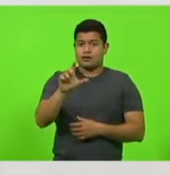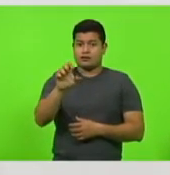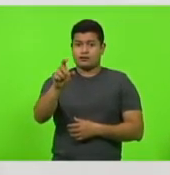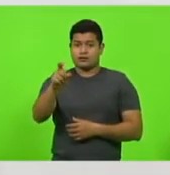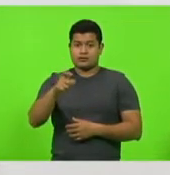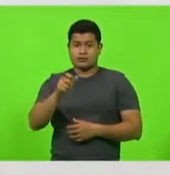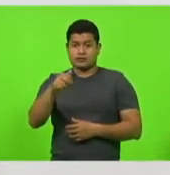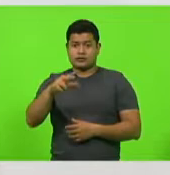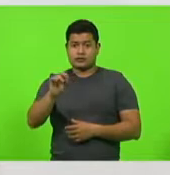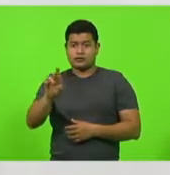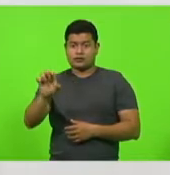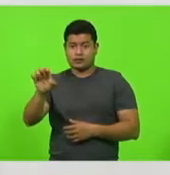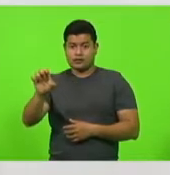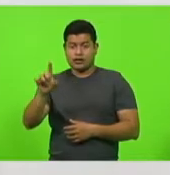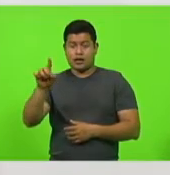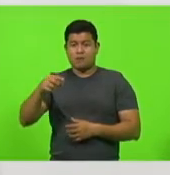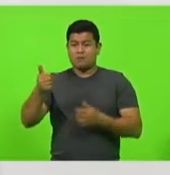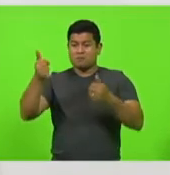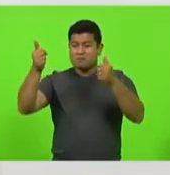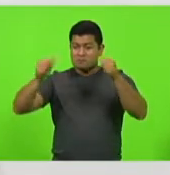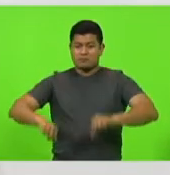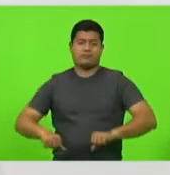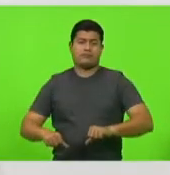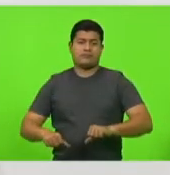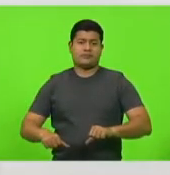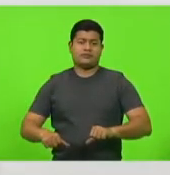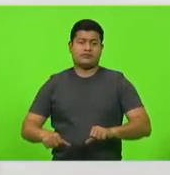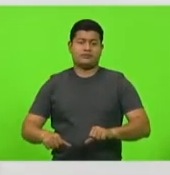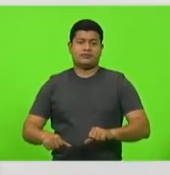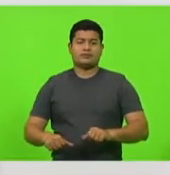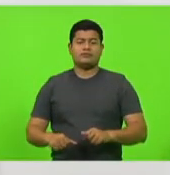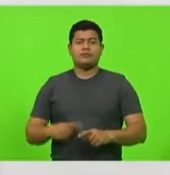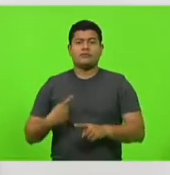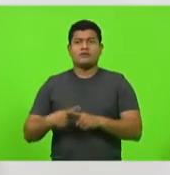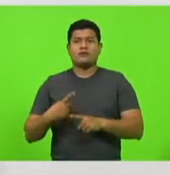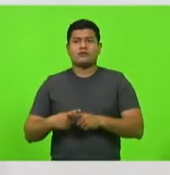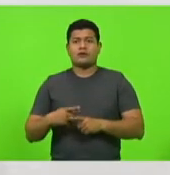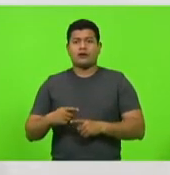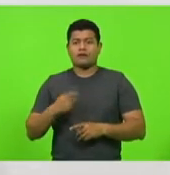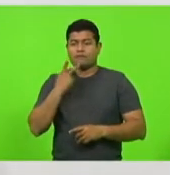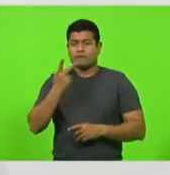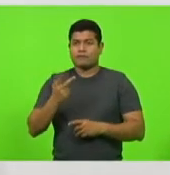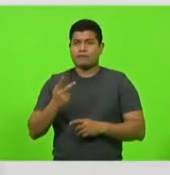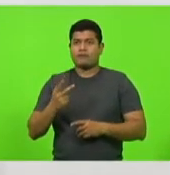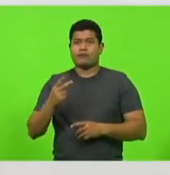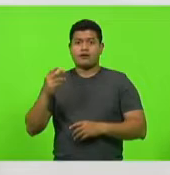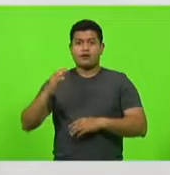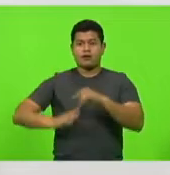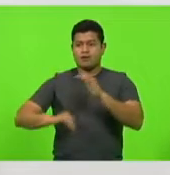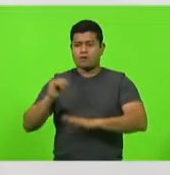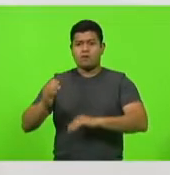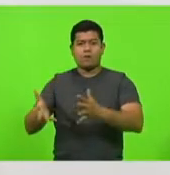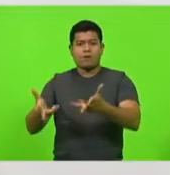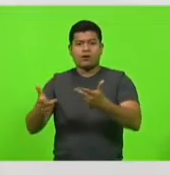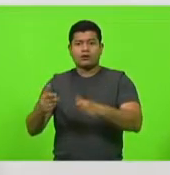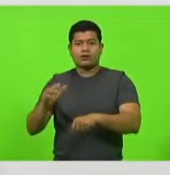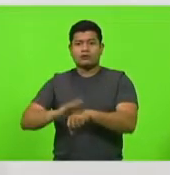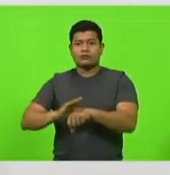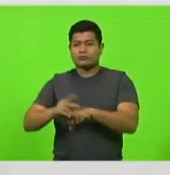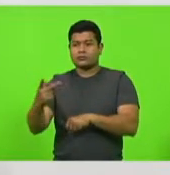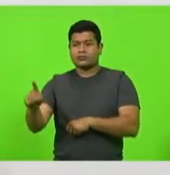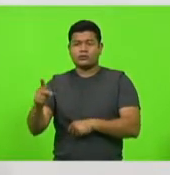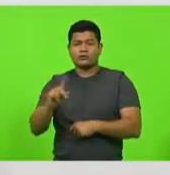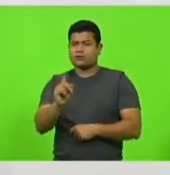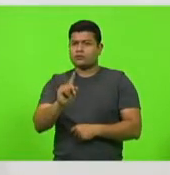manda pior. Não se trata de discutir a qualidade dos despachos do ministro. Muitos antes de